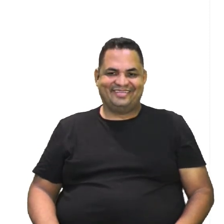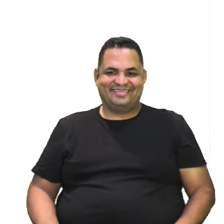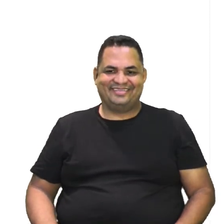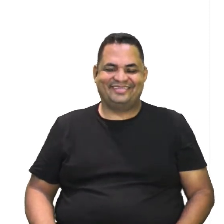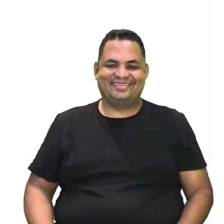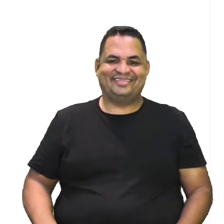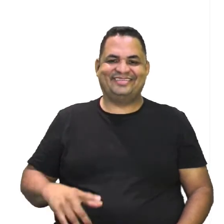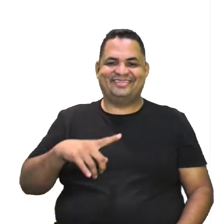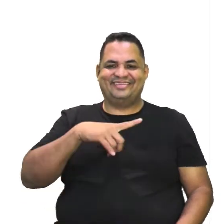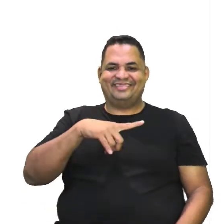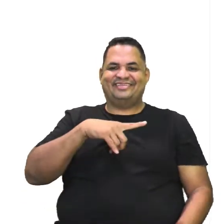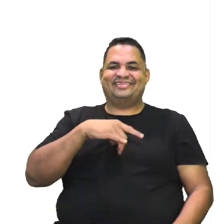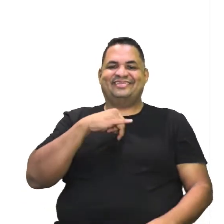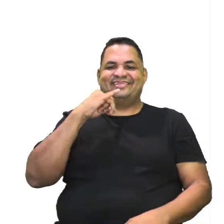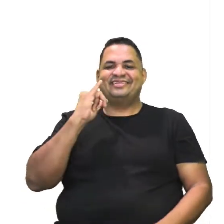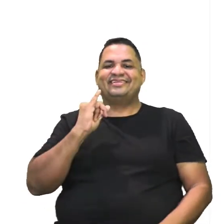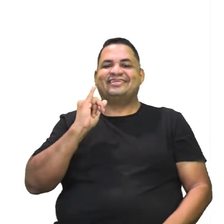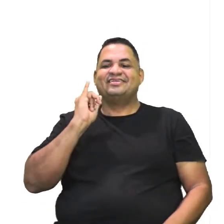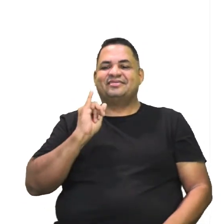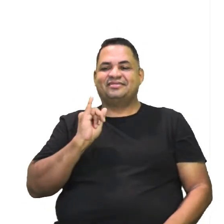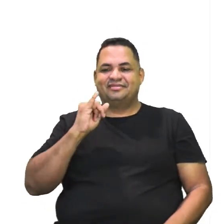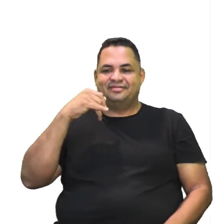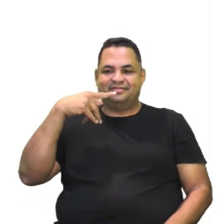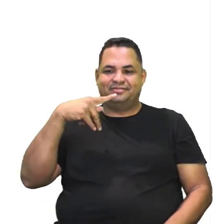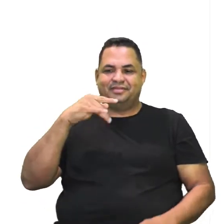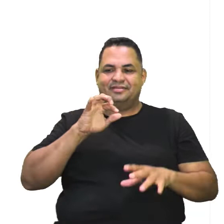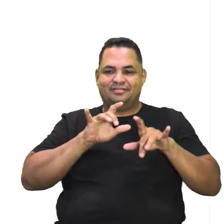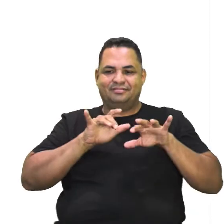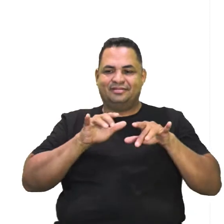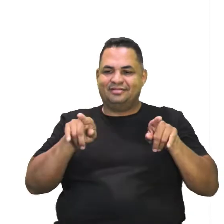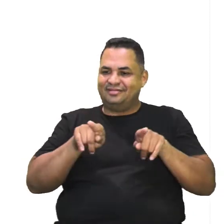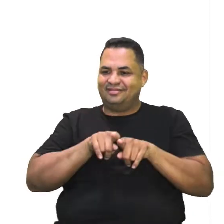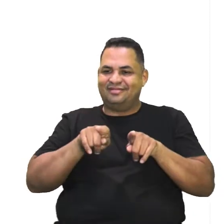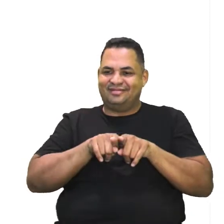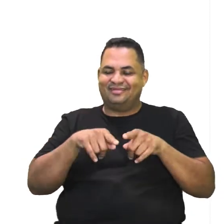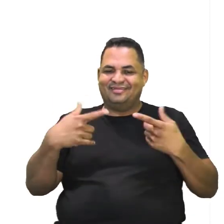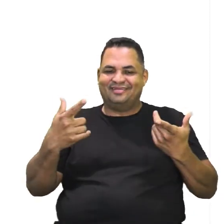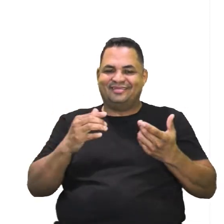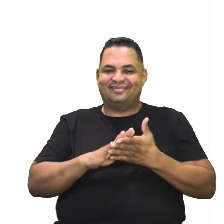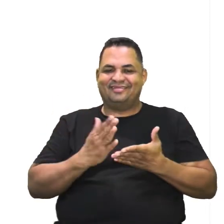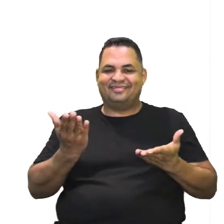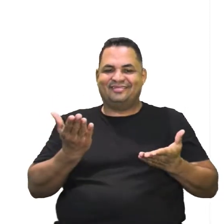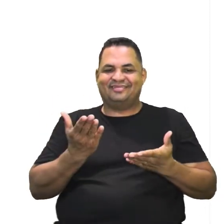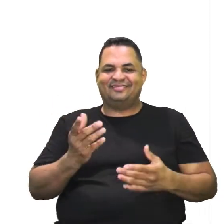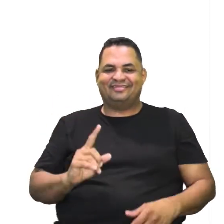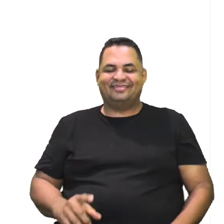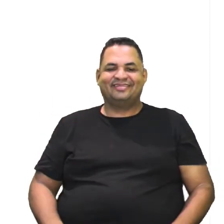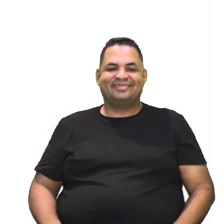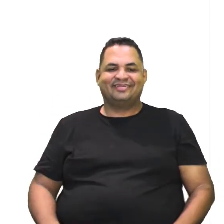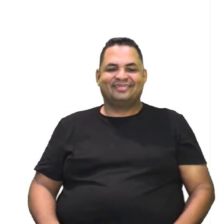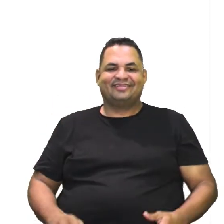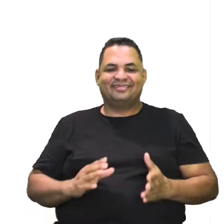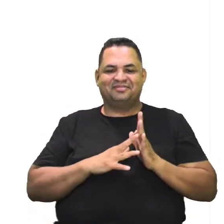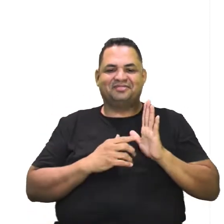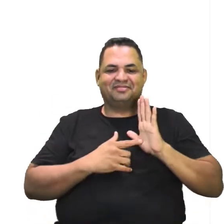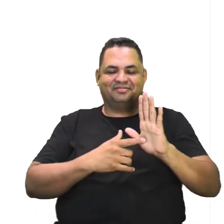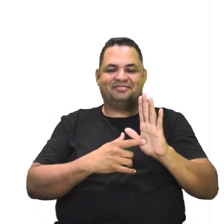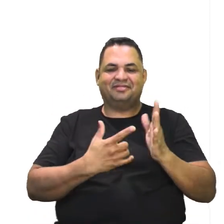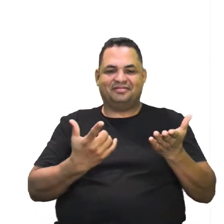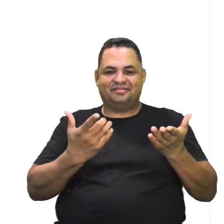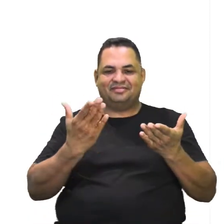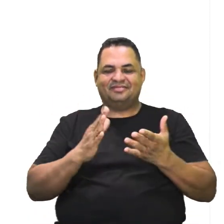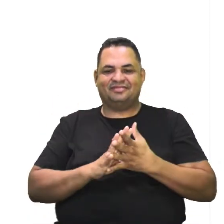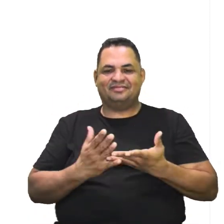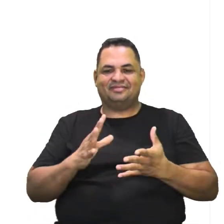Tem também o IP do computador, não tem? O computador tem um IP ou não? Tem também, né? Mas claro que aqui a gente mata a dúvida e mostra o